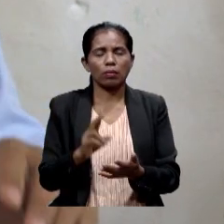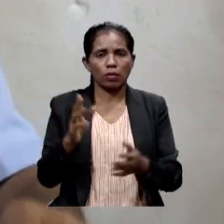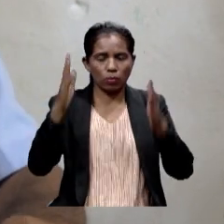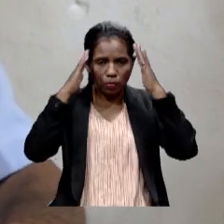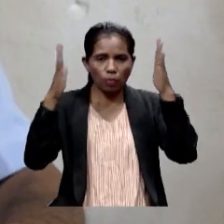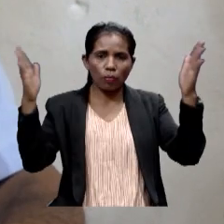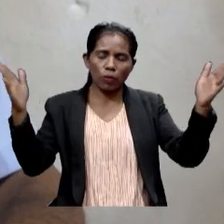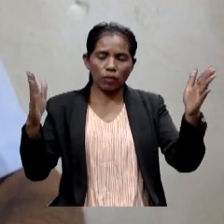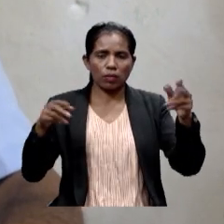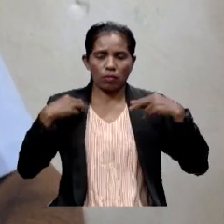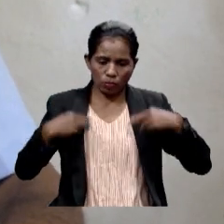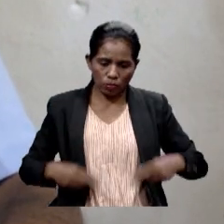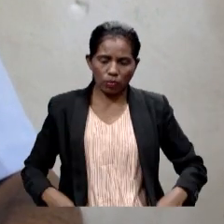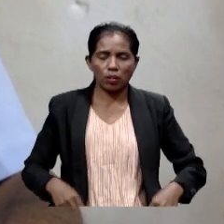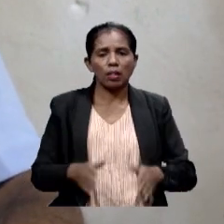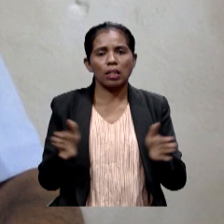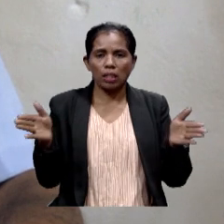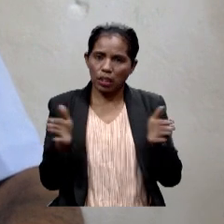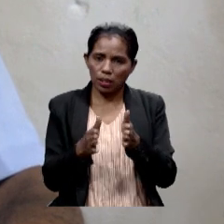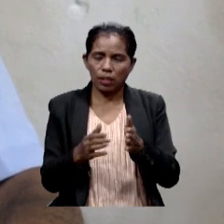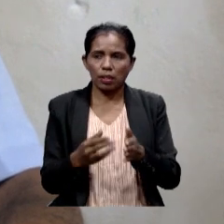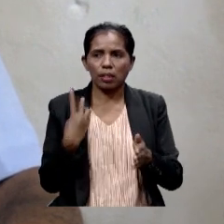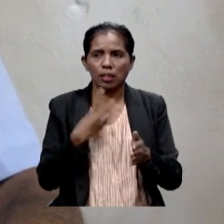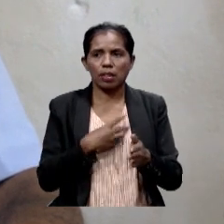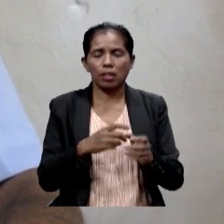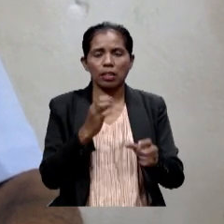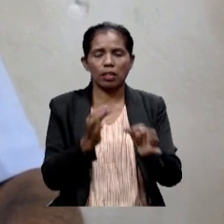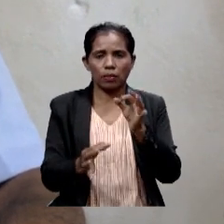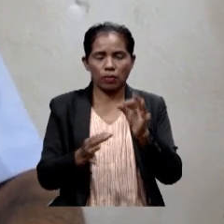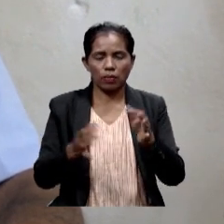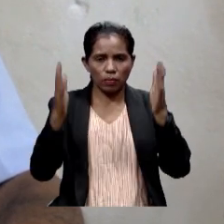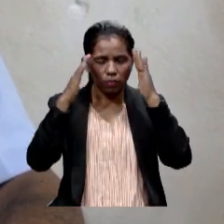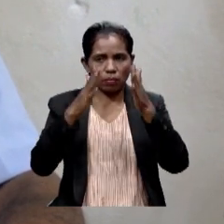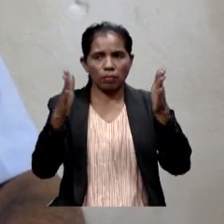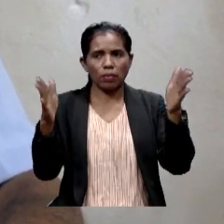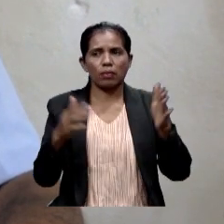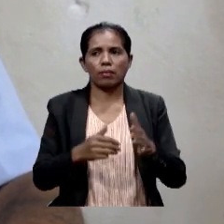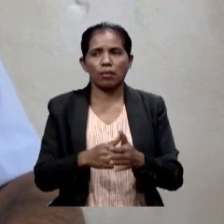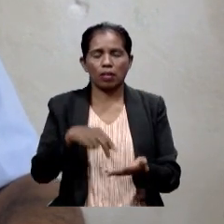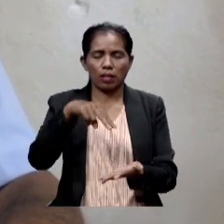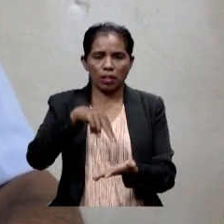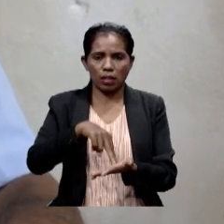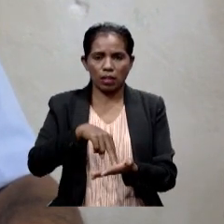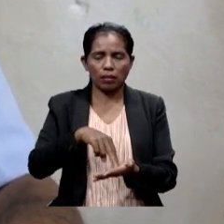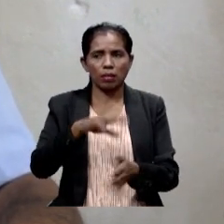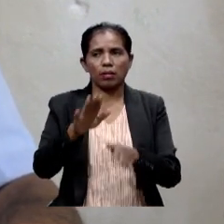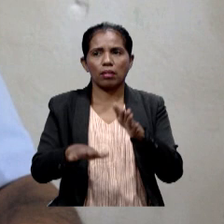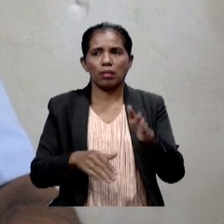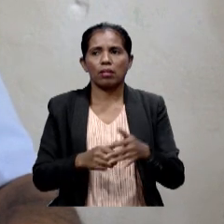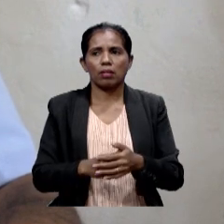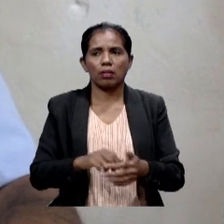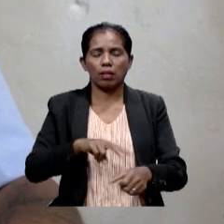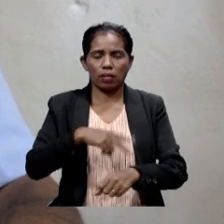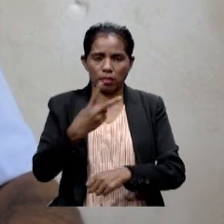ki lutu dan ita beni imagina se ulun mak boat e mais ain la aguenta tu lori lor rum ite se